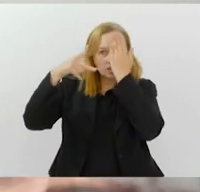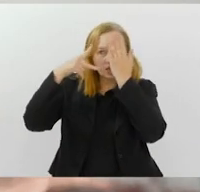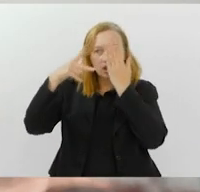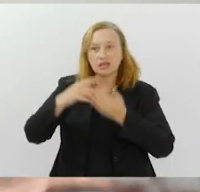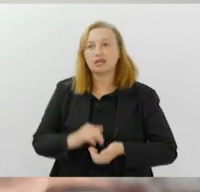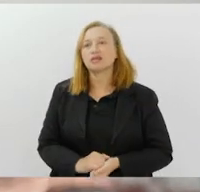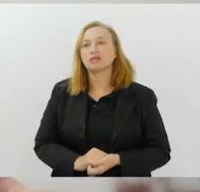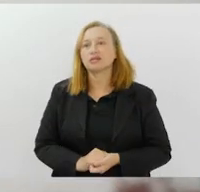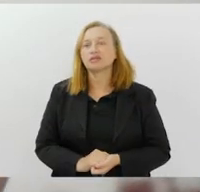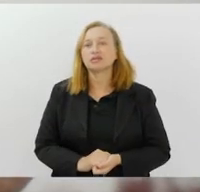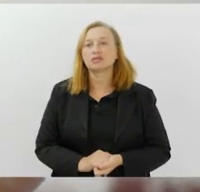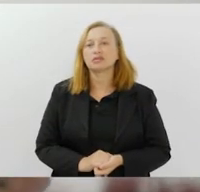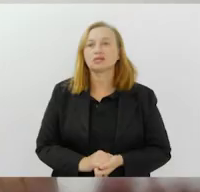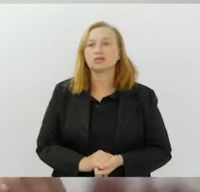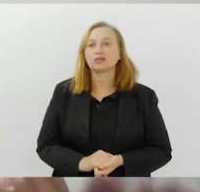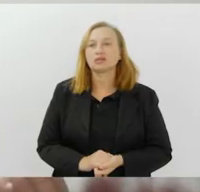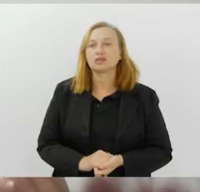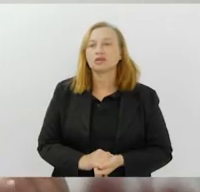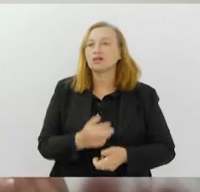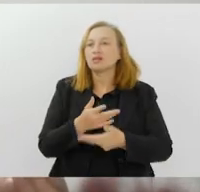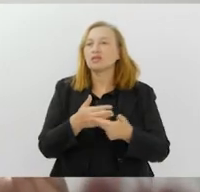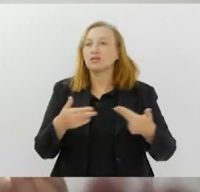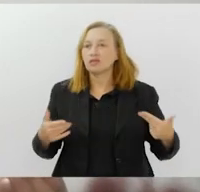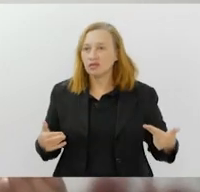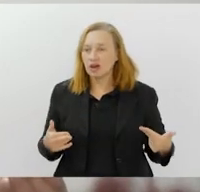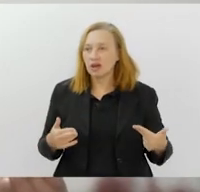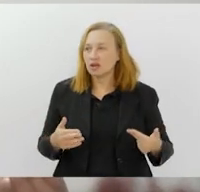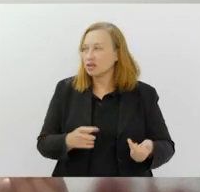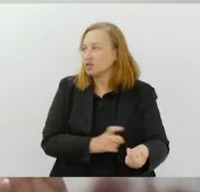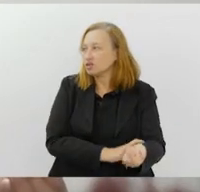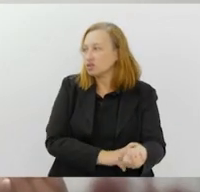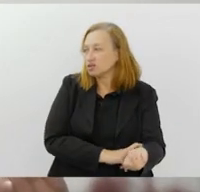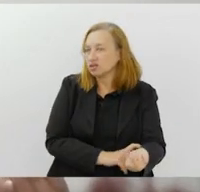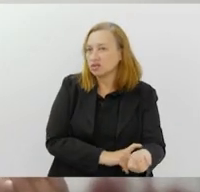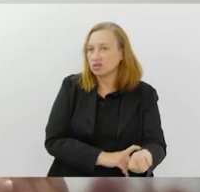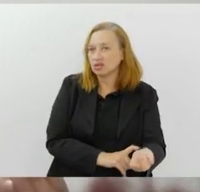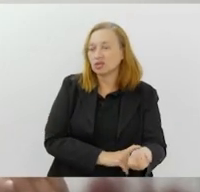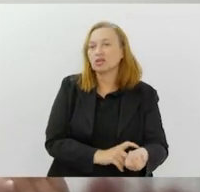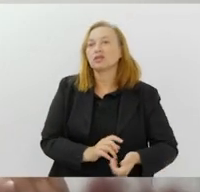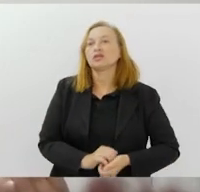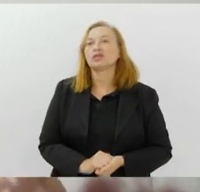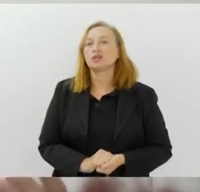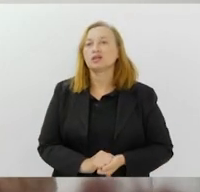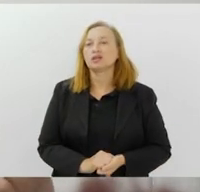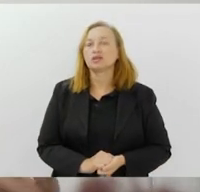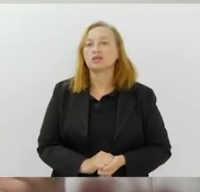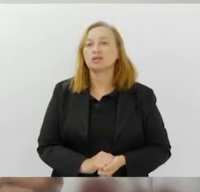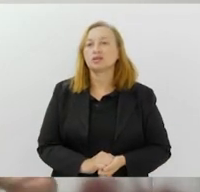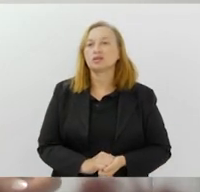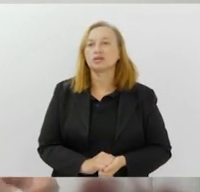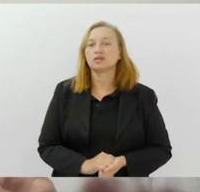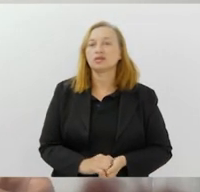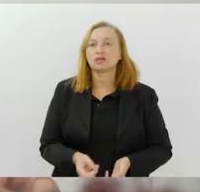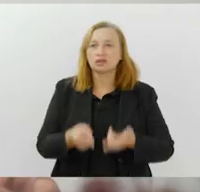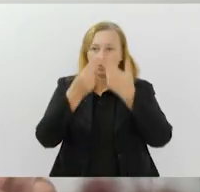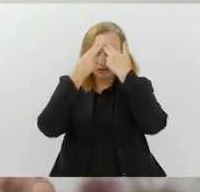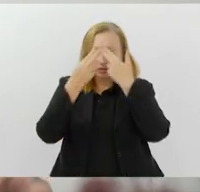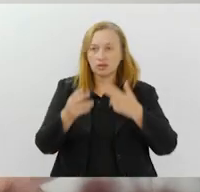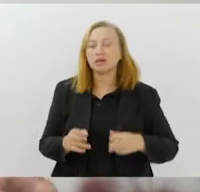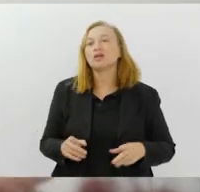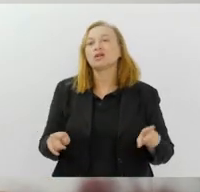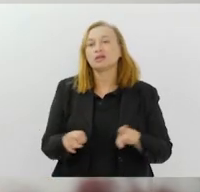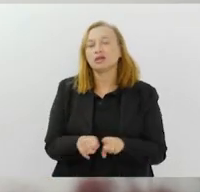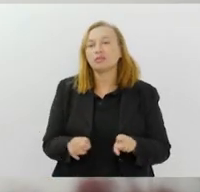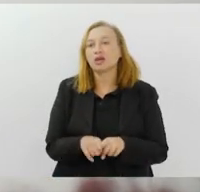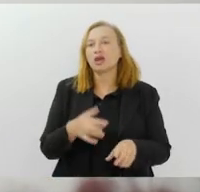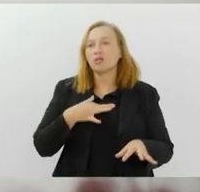psiquiatra eu tive vários efeitos de stresse pós-traumático inclusive uma coisa que eu me dei conta